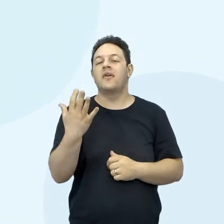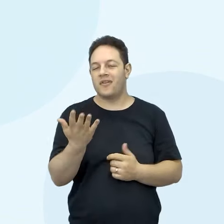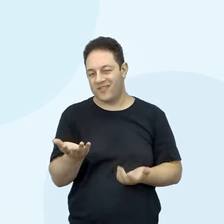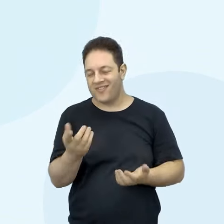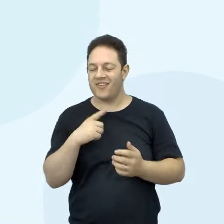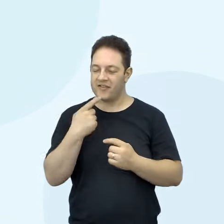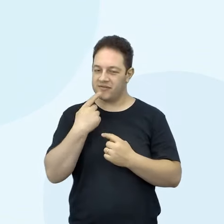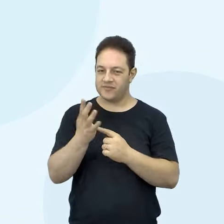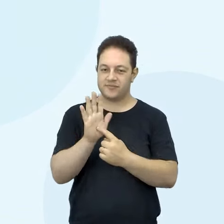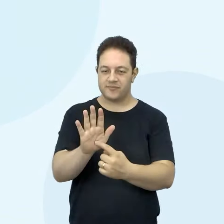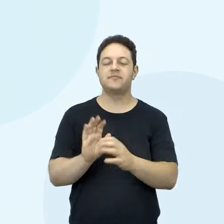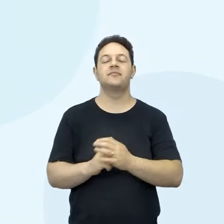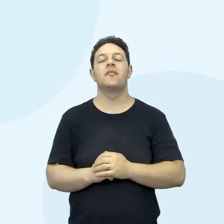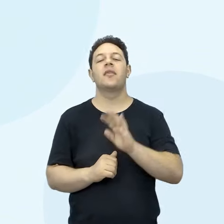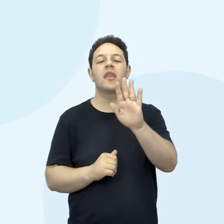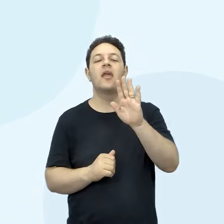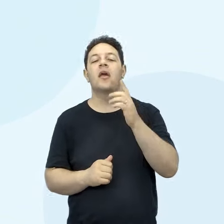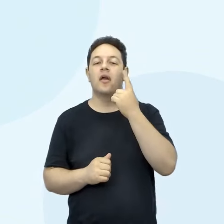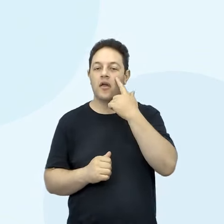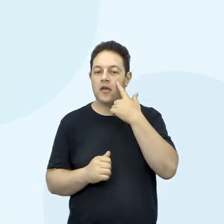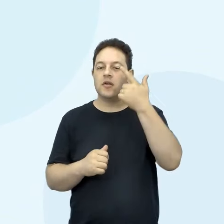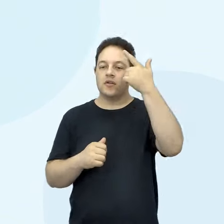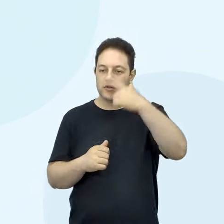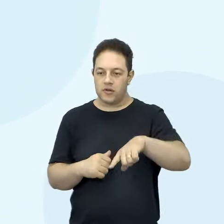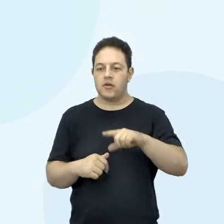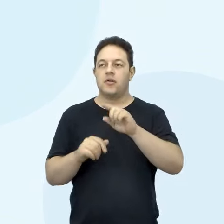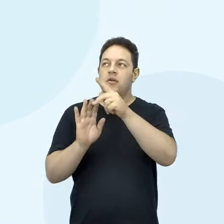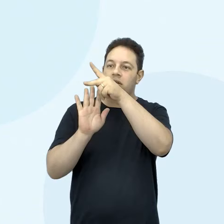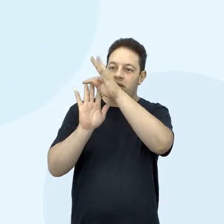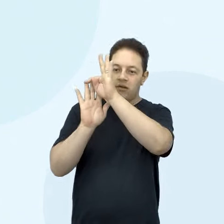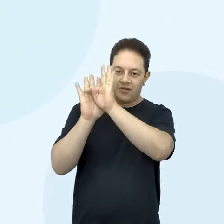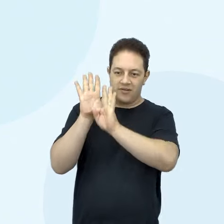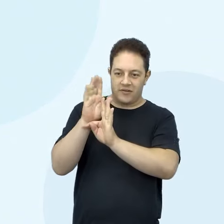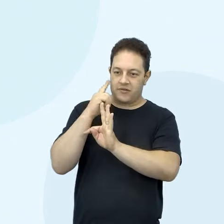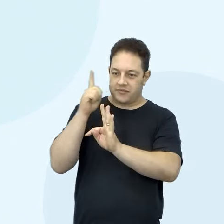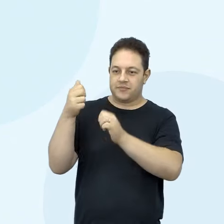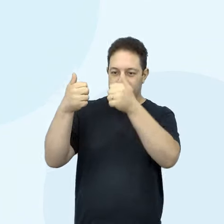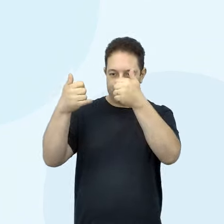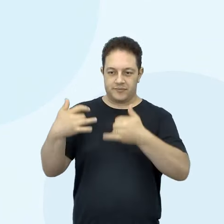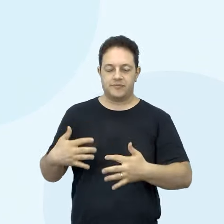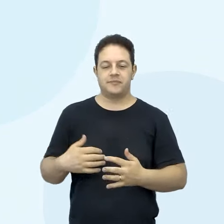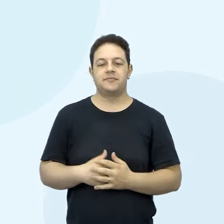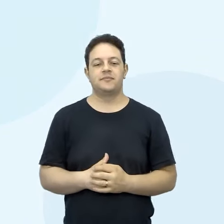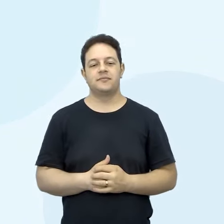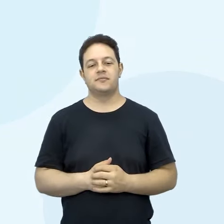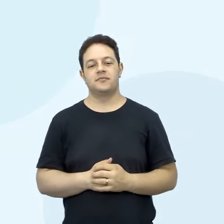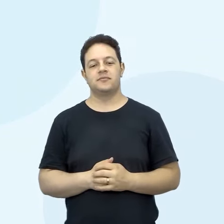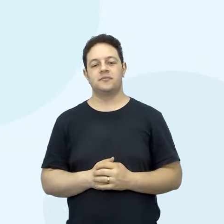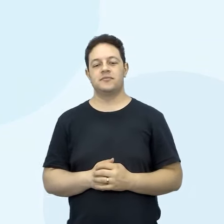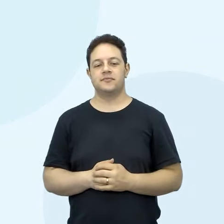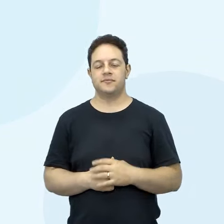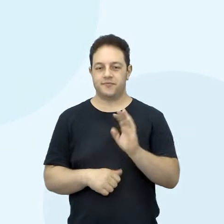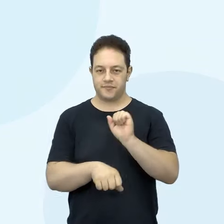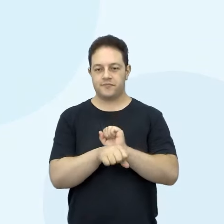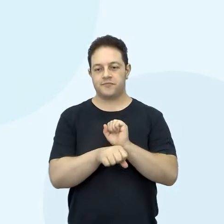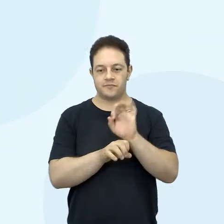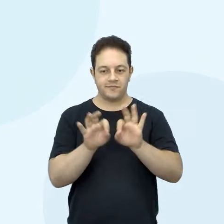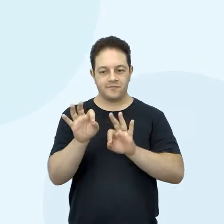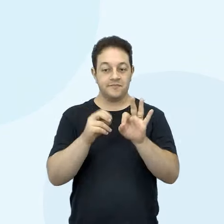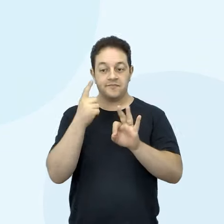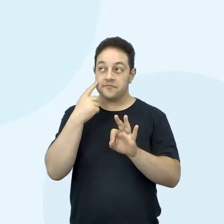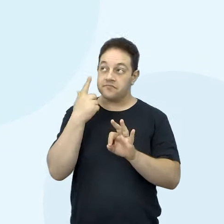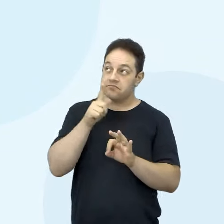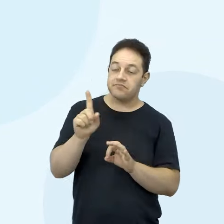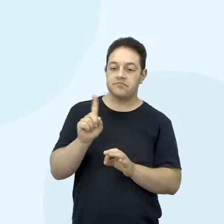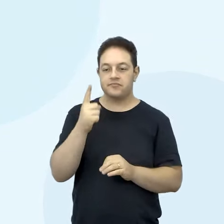no comecinho do texto, vamos ver se eu consigo me acertar aqui com o texto, fazer as pazes com